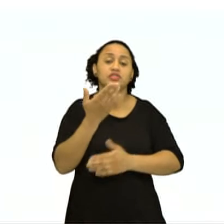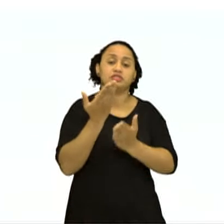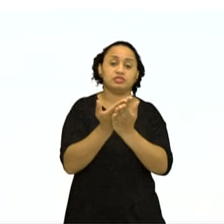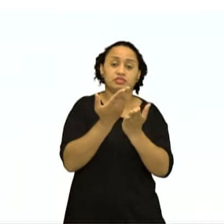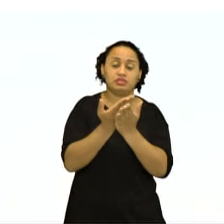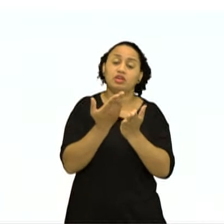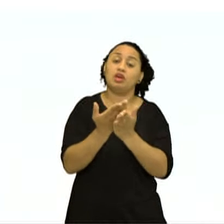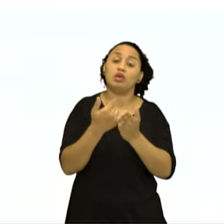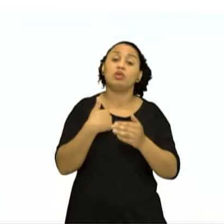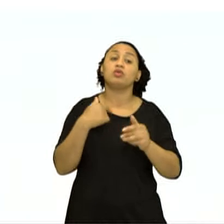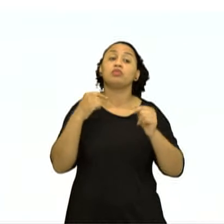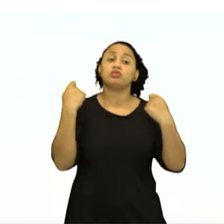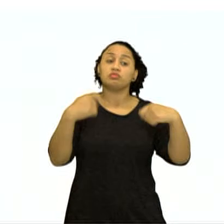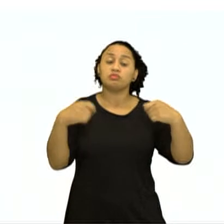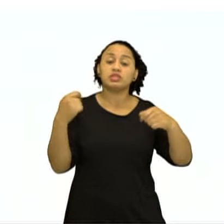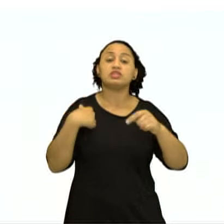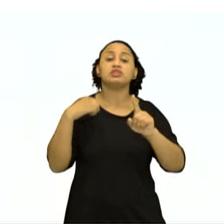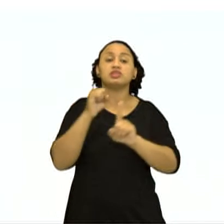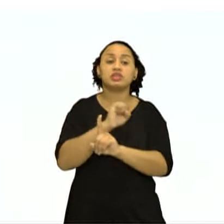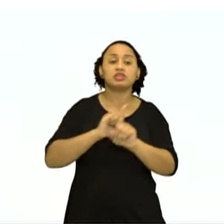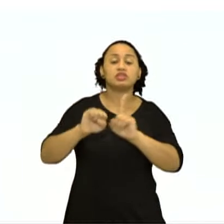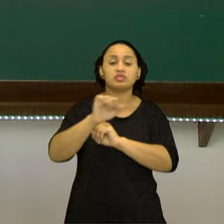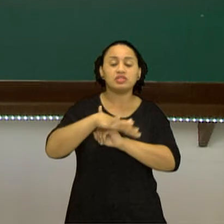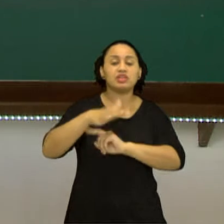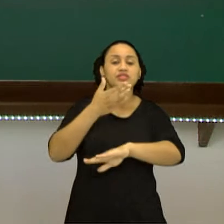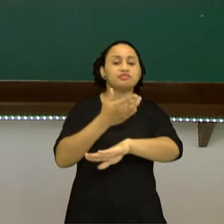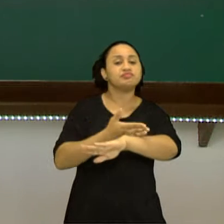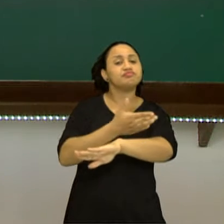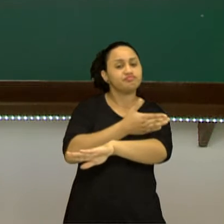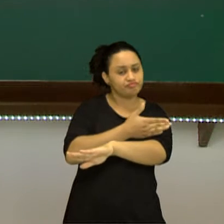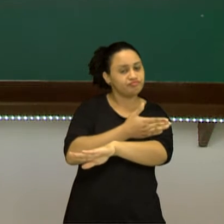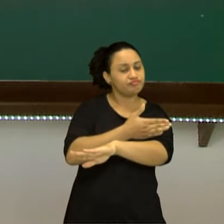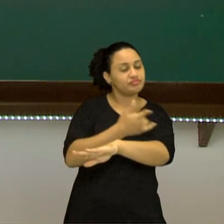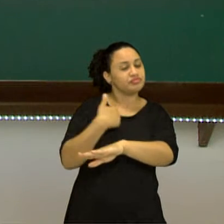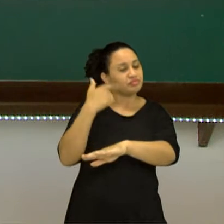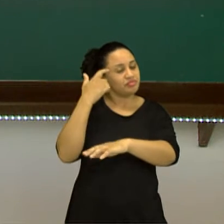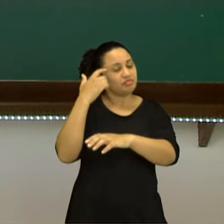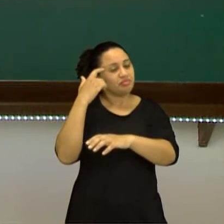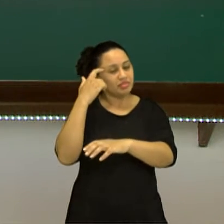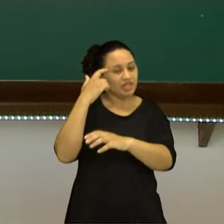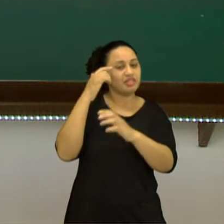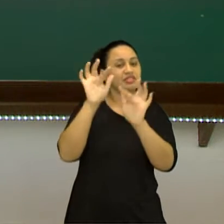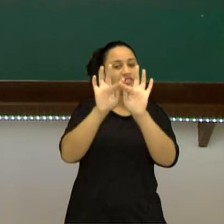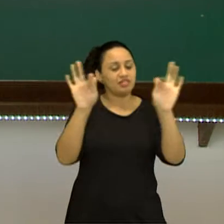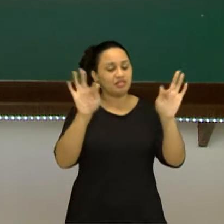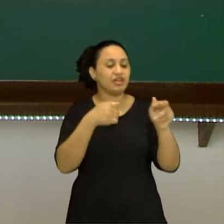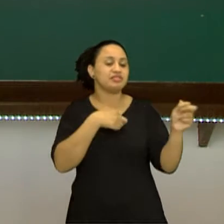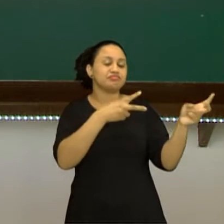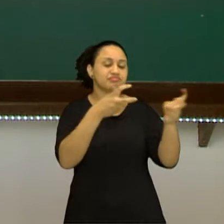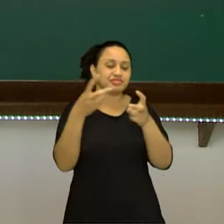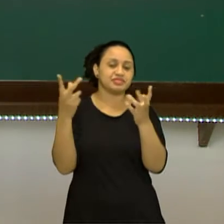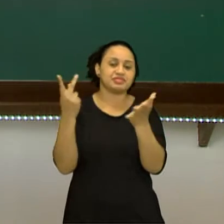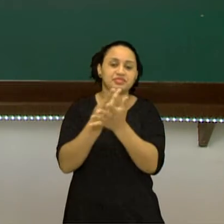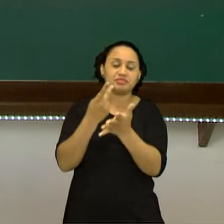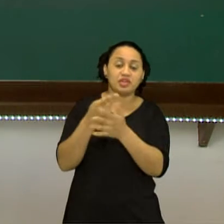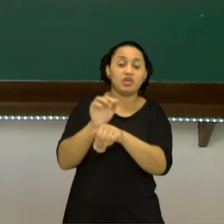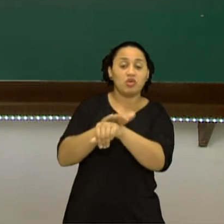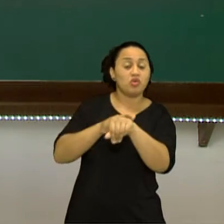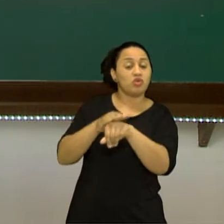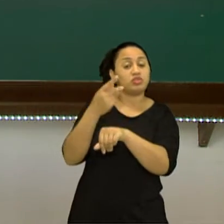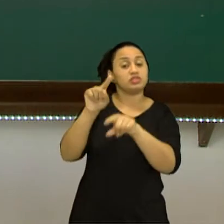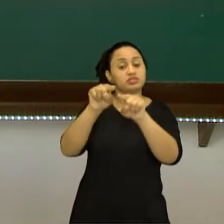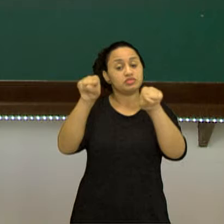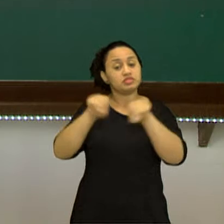foi uma necessidade da sociedade medieval. Pense na frase, identifique os erros, né? Converse com os